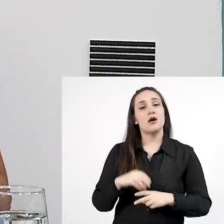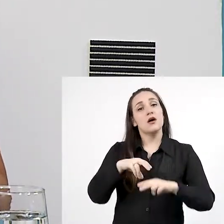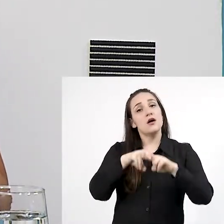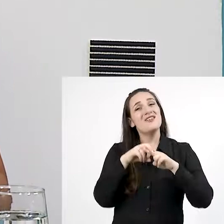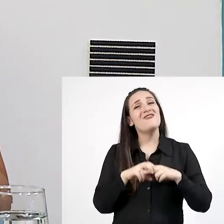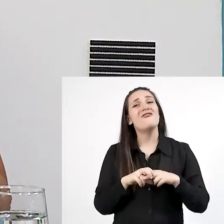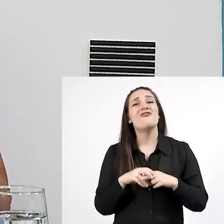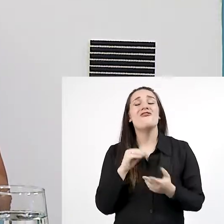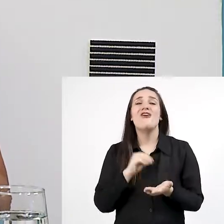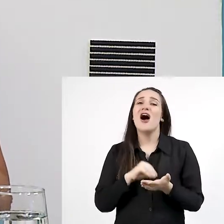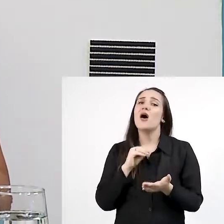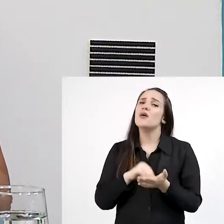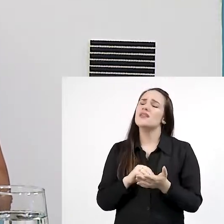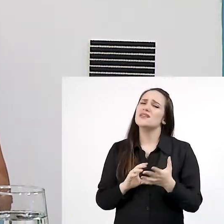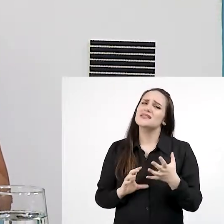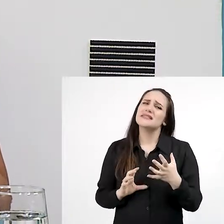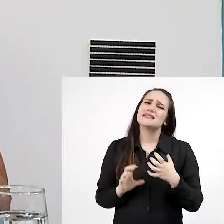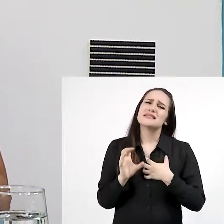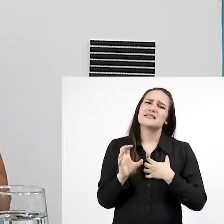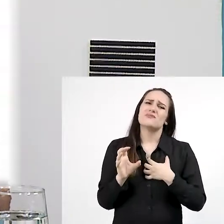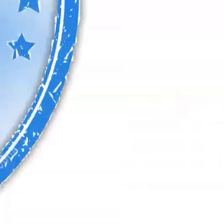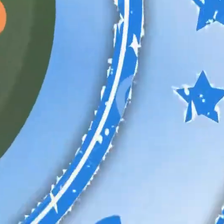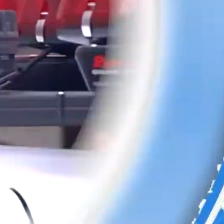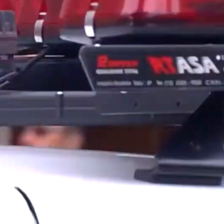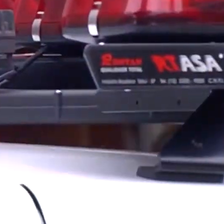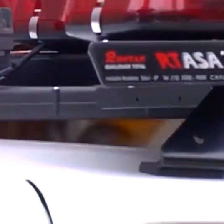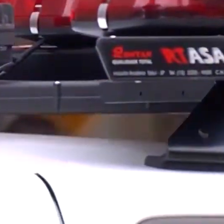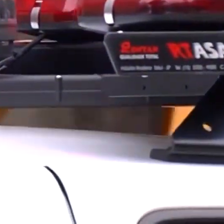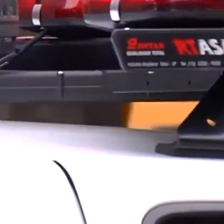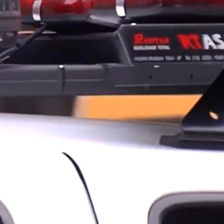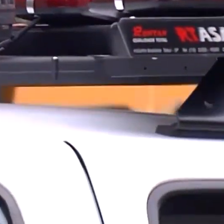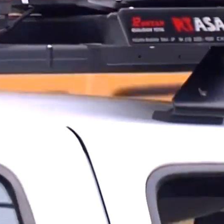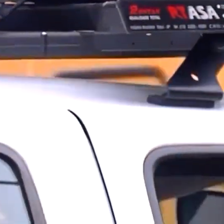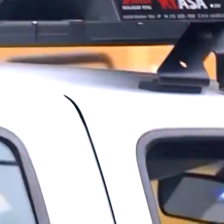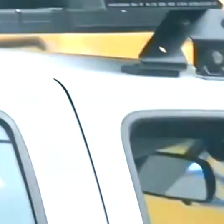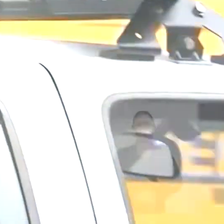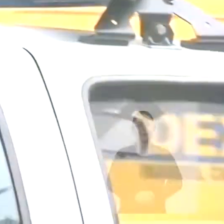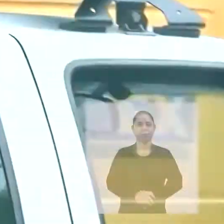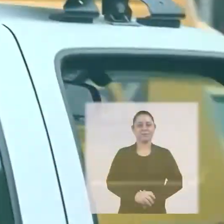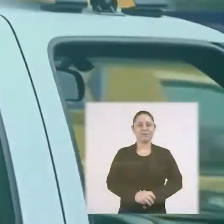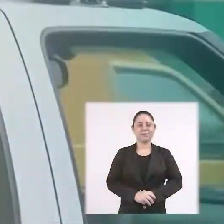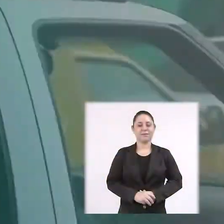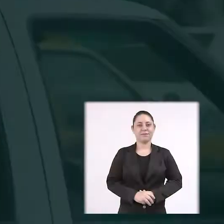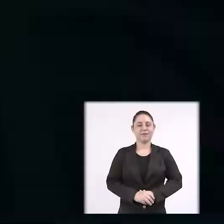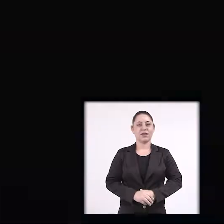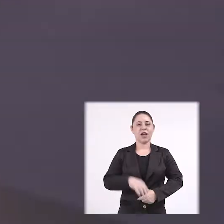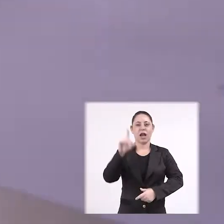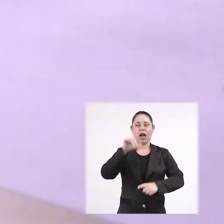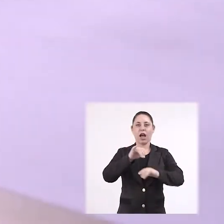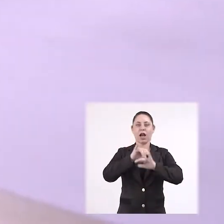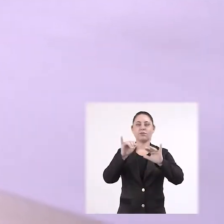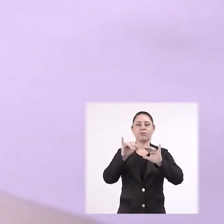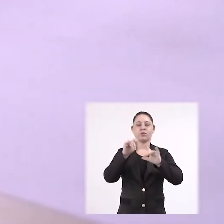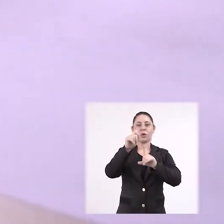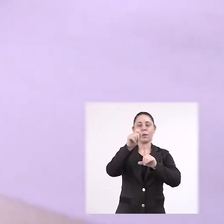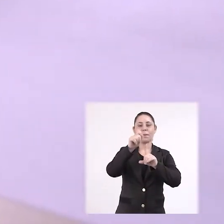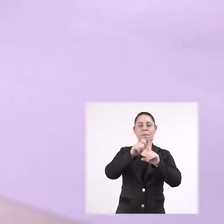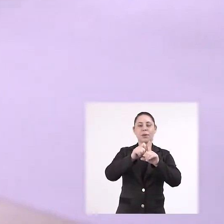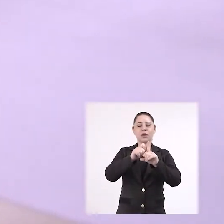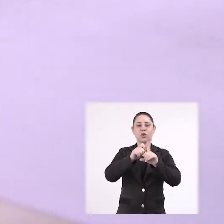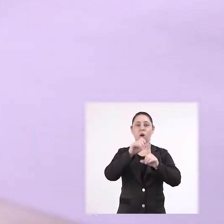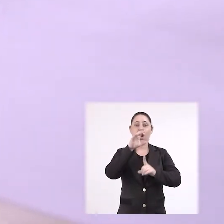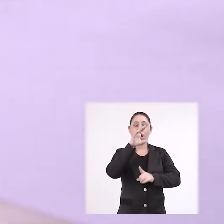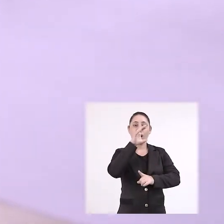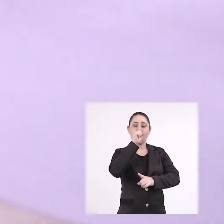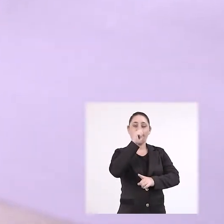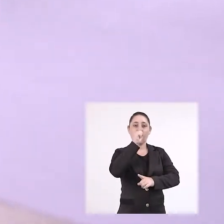envolvimento da sociedade com esse tema. A campanha Maio Laranja, realizada em